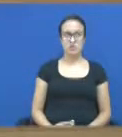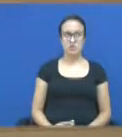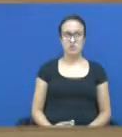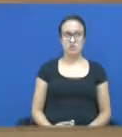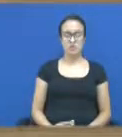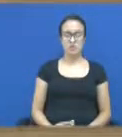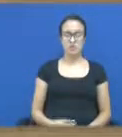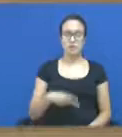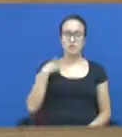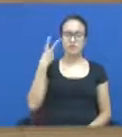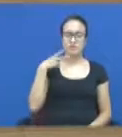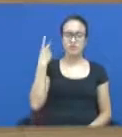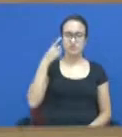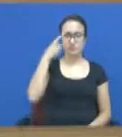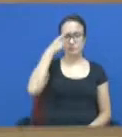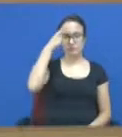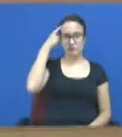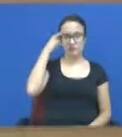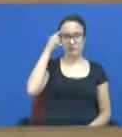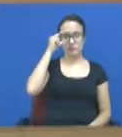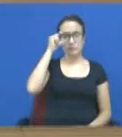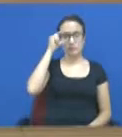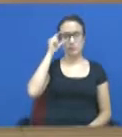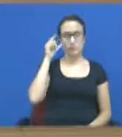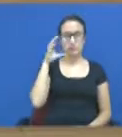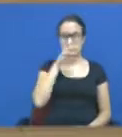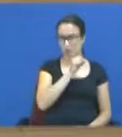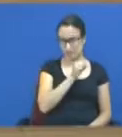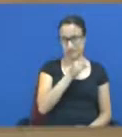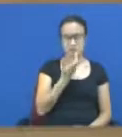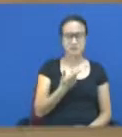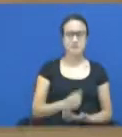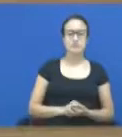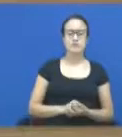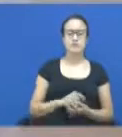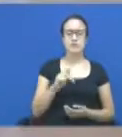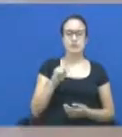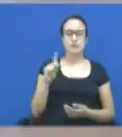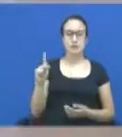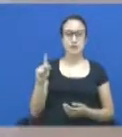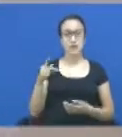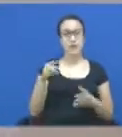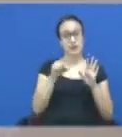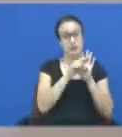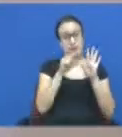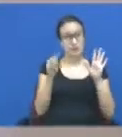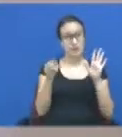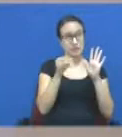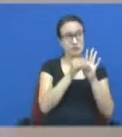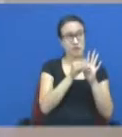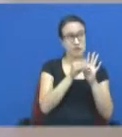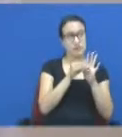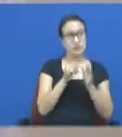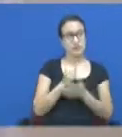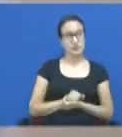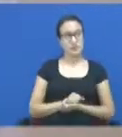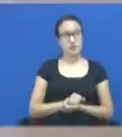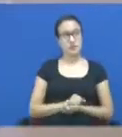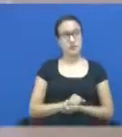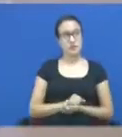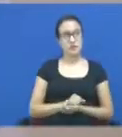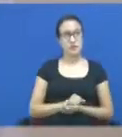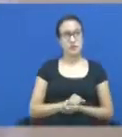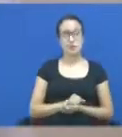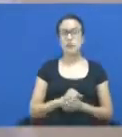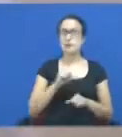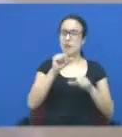Com a palavra o vereador Wilson. Rapidamente, senhor presidente. Essa emenda, ela está retroagindo os efeitos